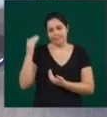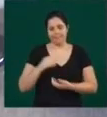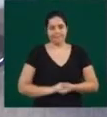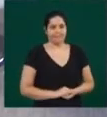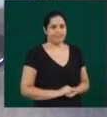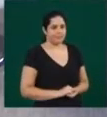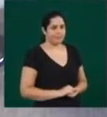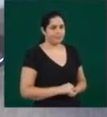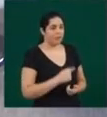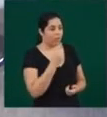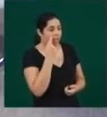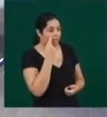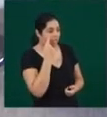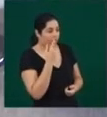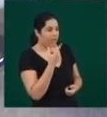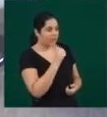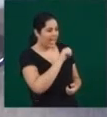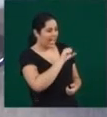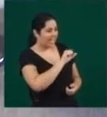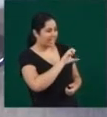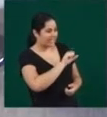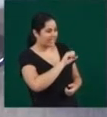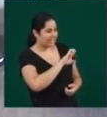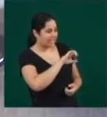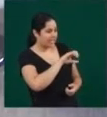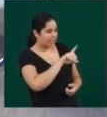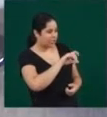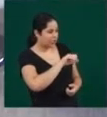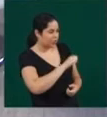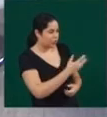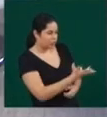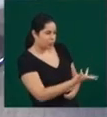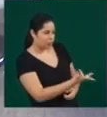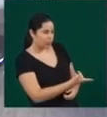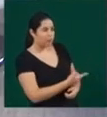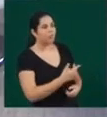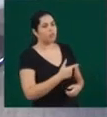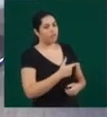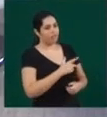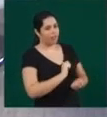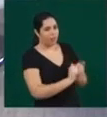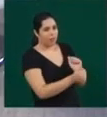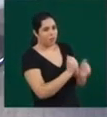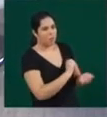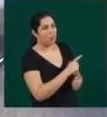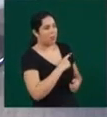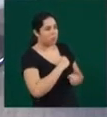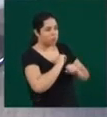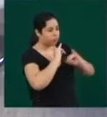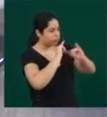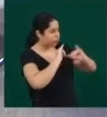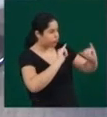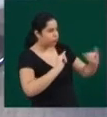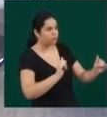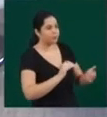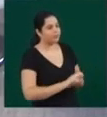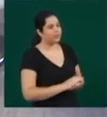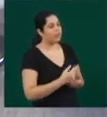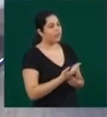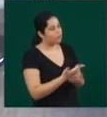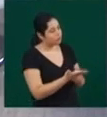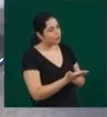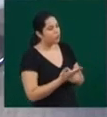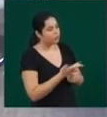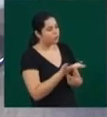Bom, como a gente viu, o assédio sexual no esporte tem sido foco muito divulgado na mídia nos últimos dias, né? Por isso que a gente trouxe você aqui